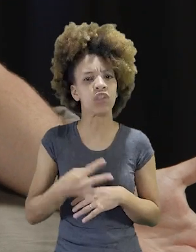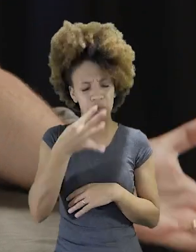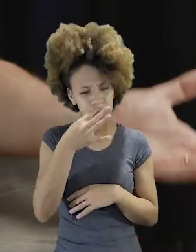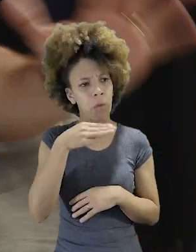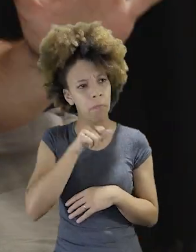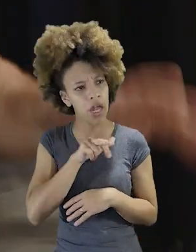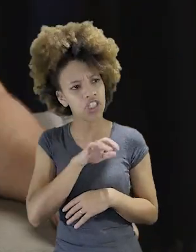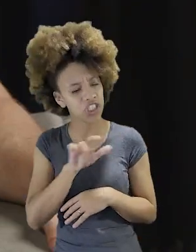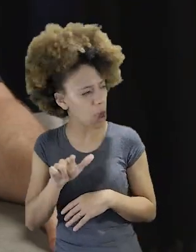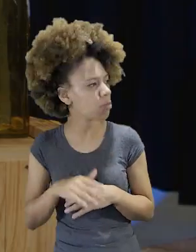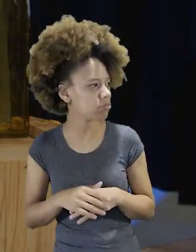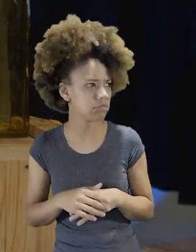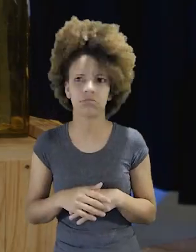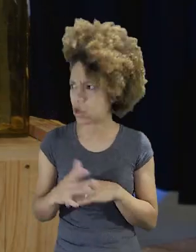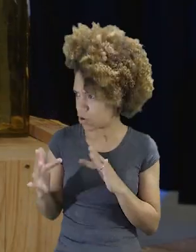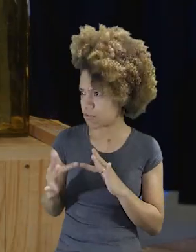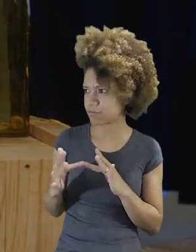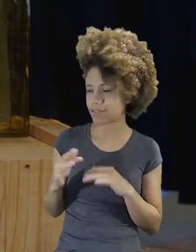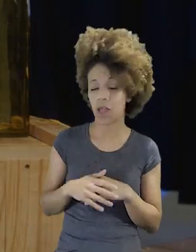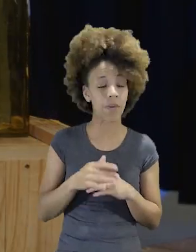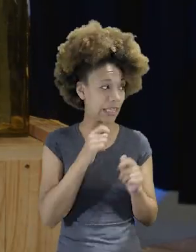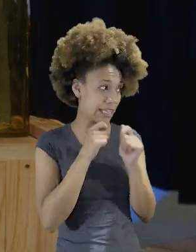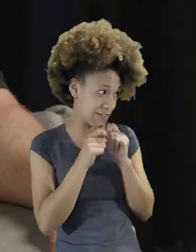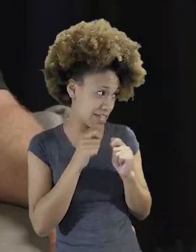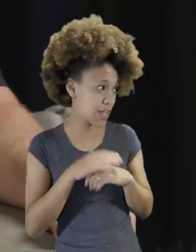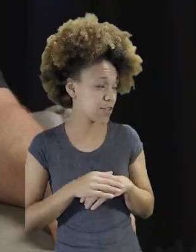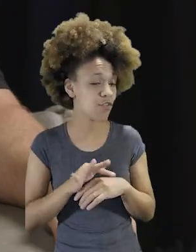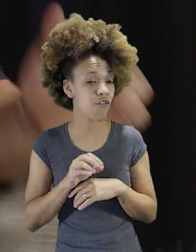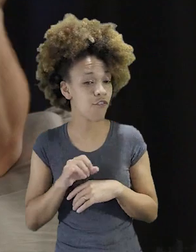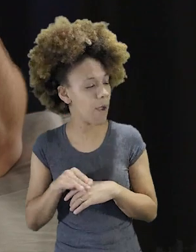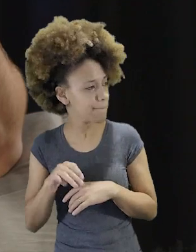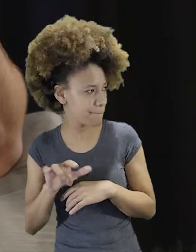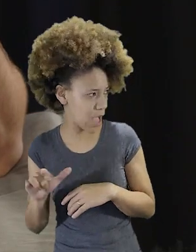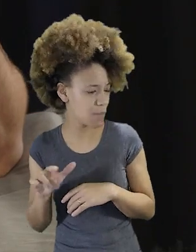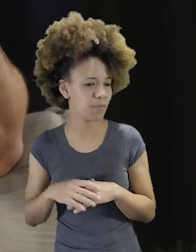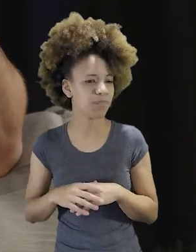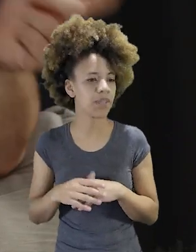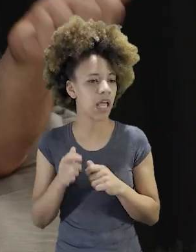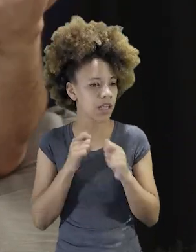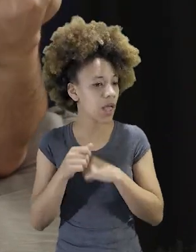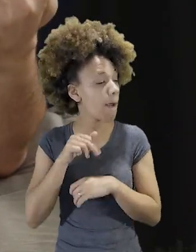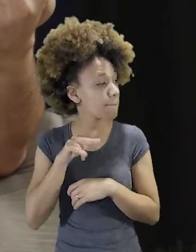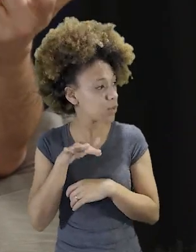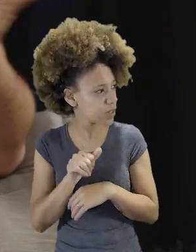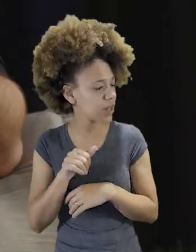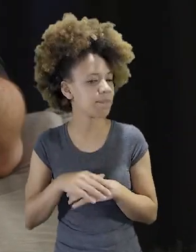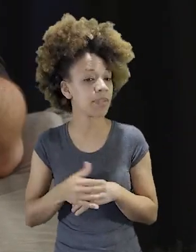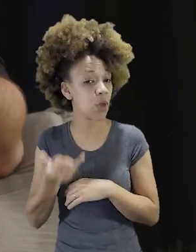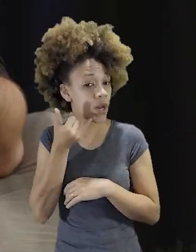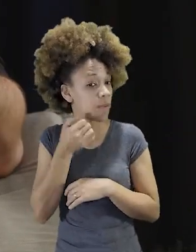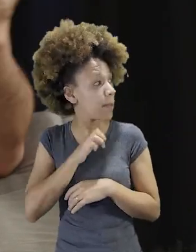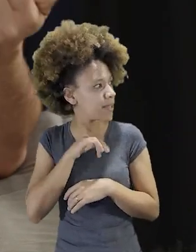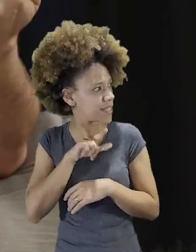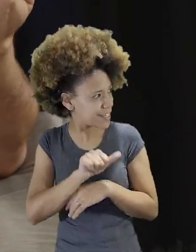tô falando do Marechal ele é cara lenta conecto com você e aliás eu entrevistei no meu programa não foi mal eu tava interessando a Bruna Braga ela